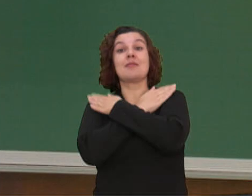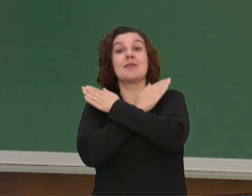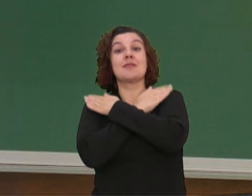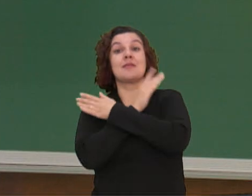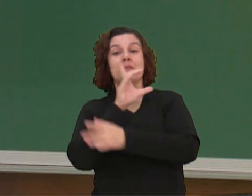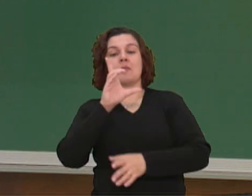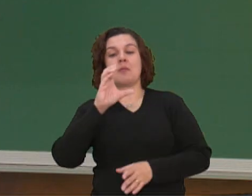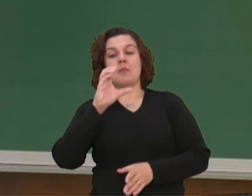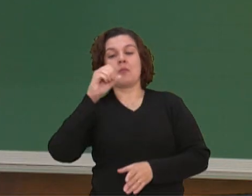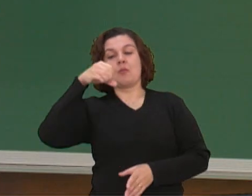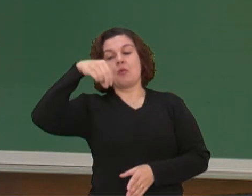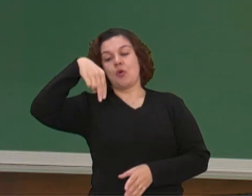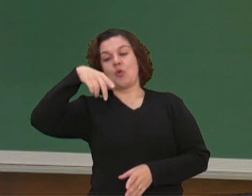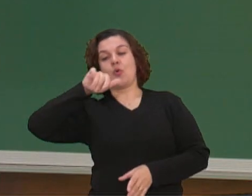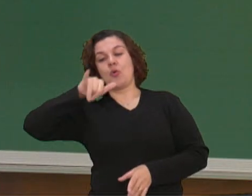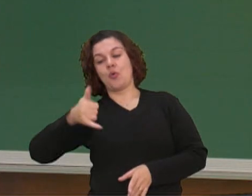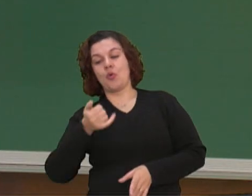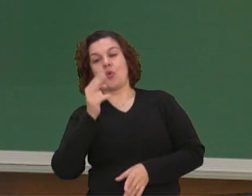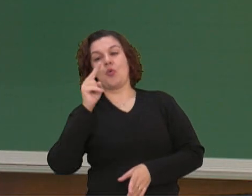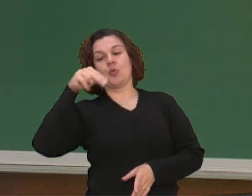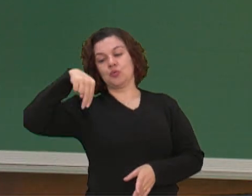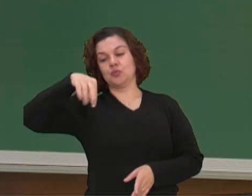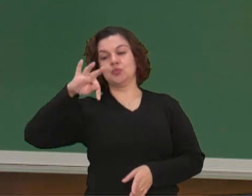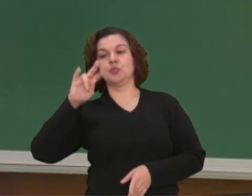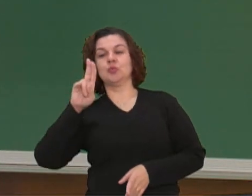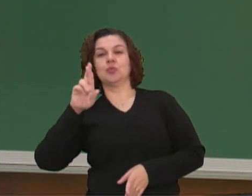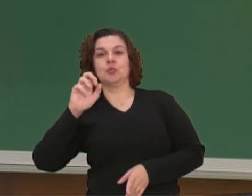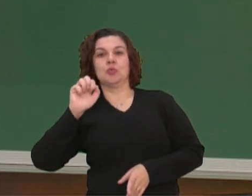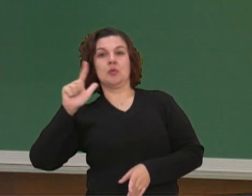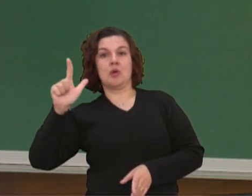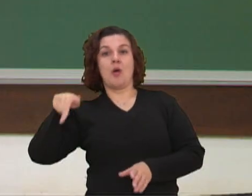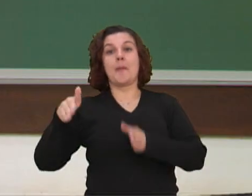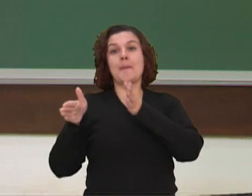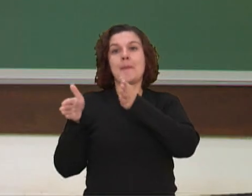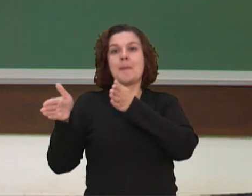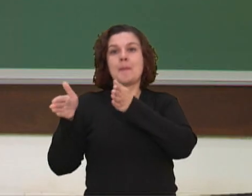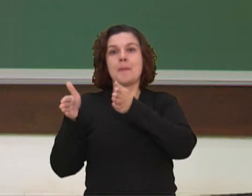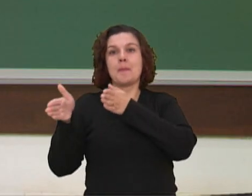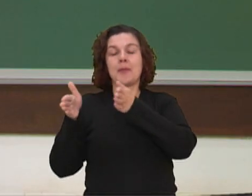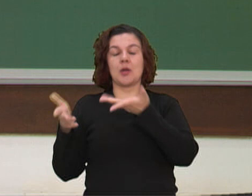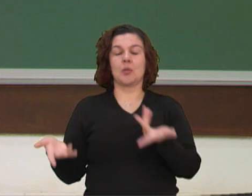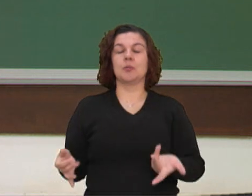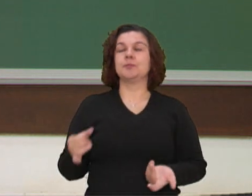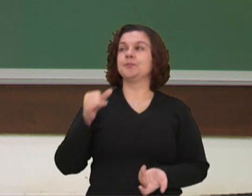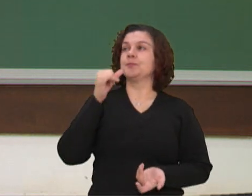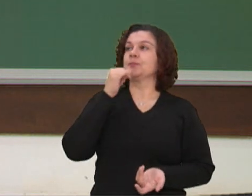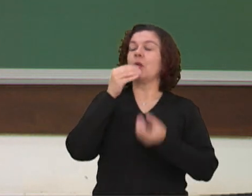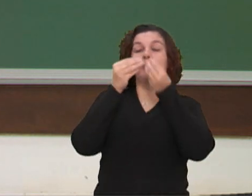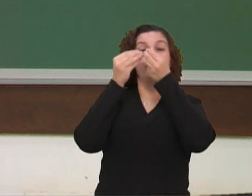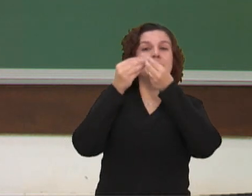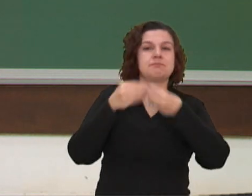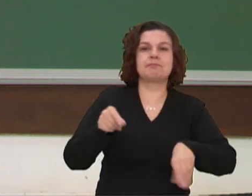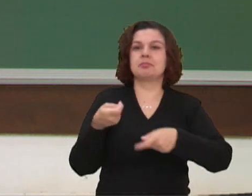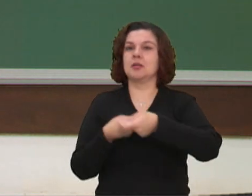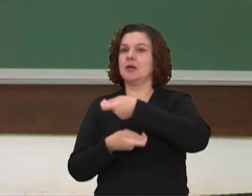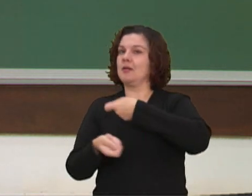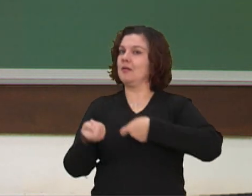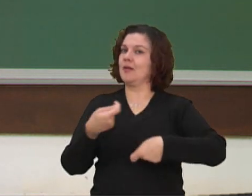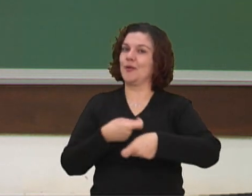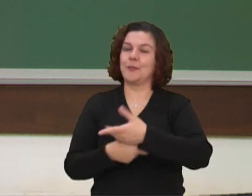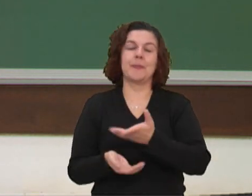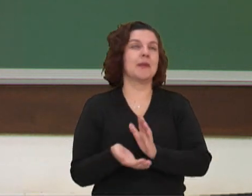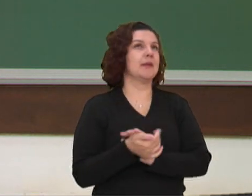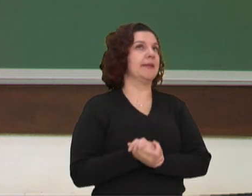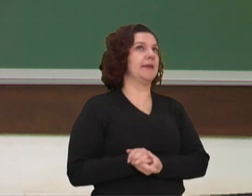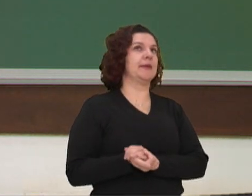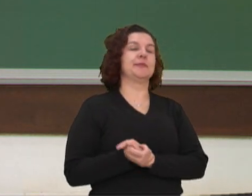conjuntural, ele é temporário e se restringe a um determinado período. Então, por exemplo, crises econômicas, alguma